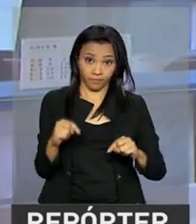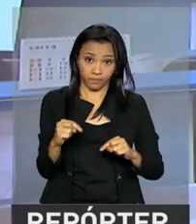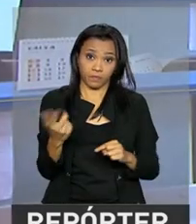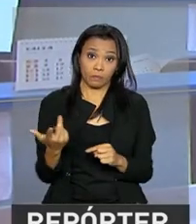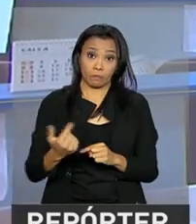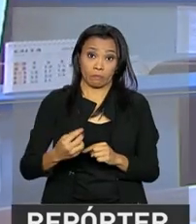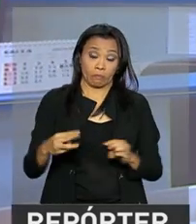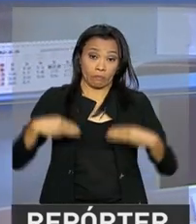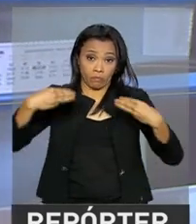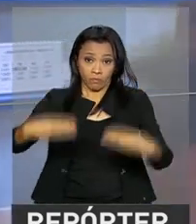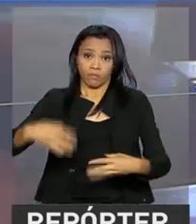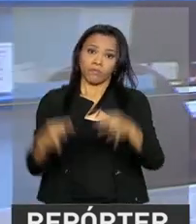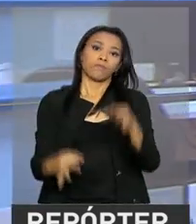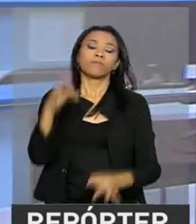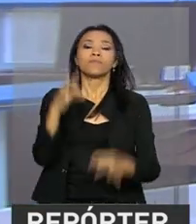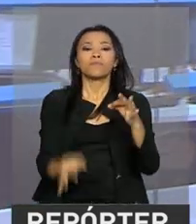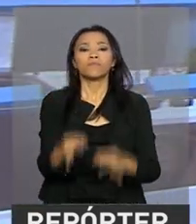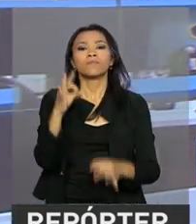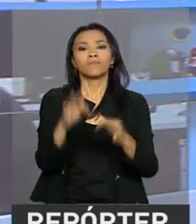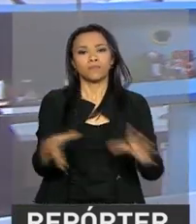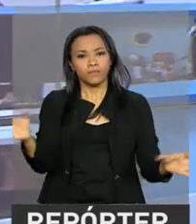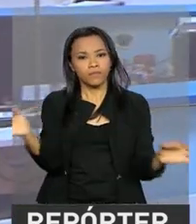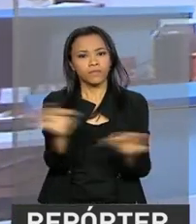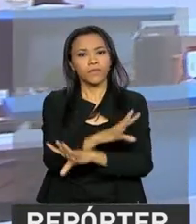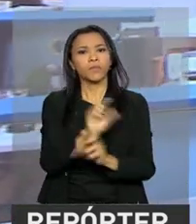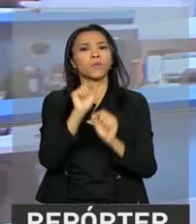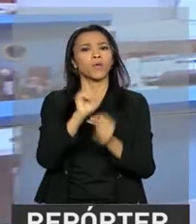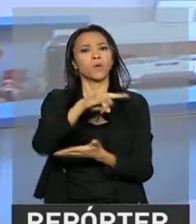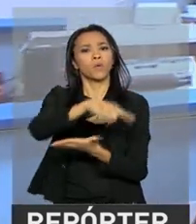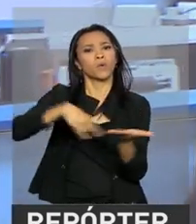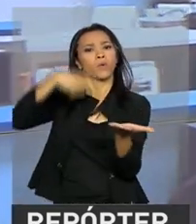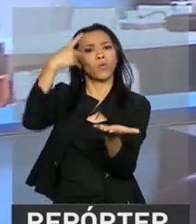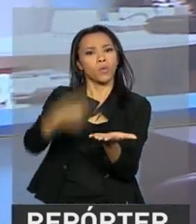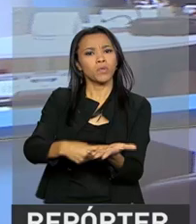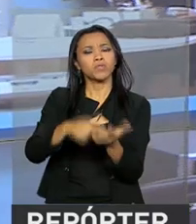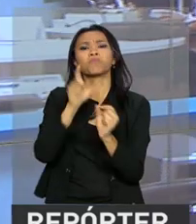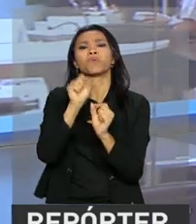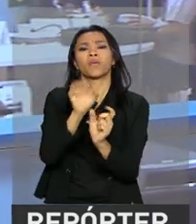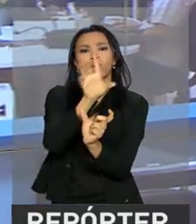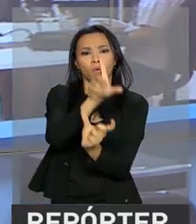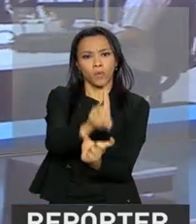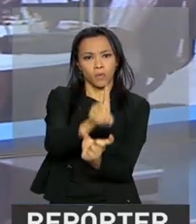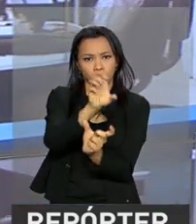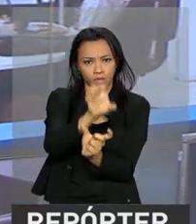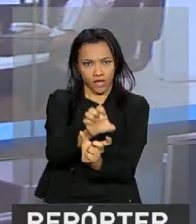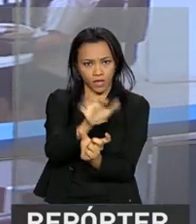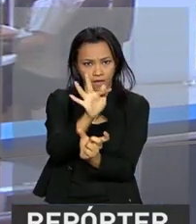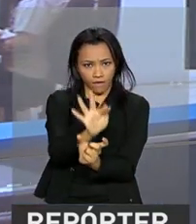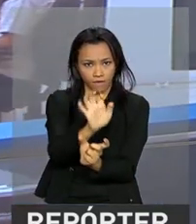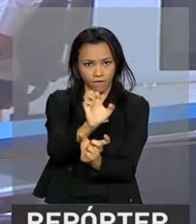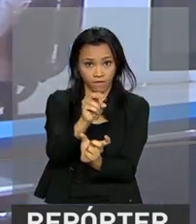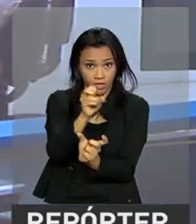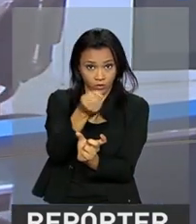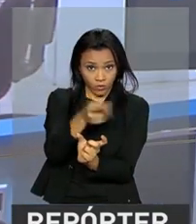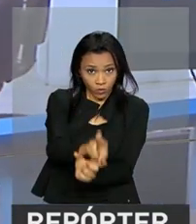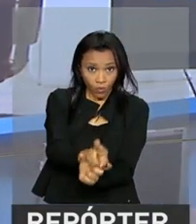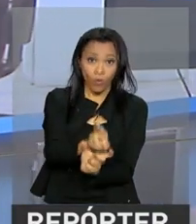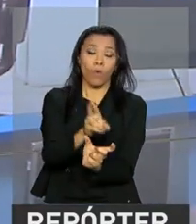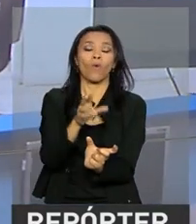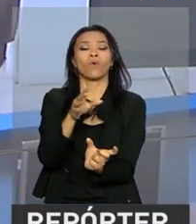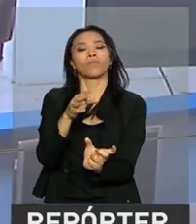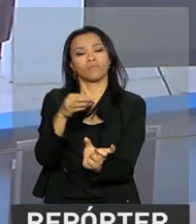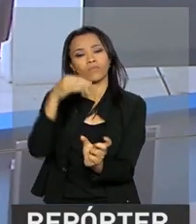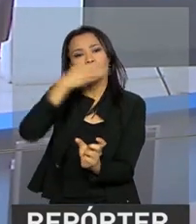o Ministério da Justiça fechou um acordo com os defensores públicos federais para avaliar processos de presos e